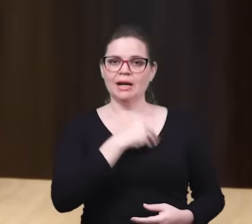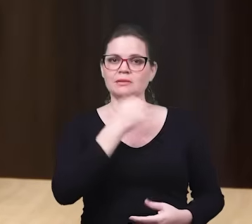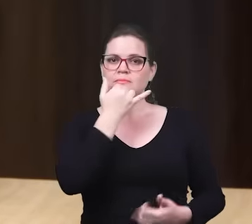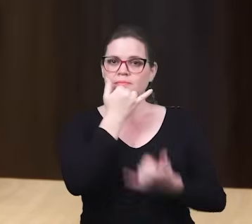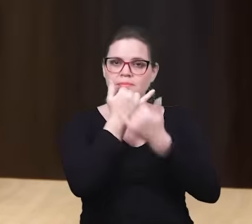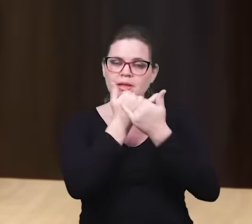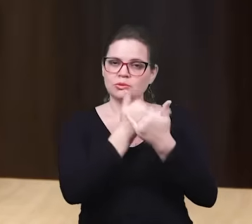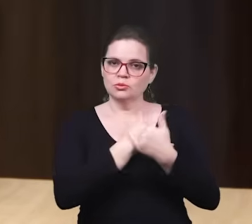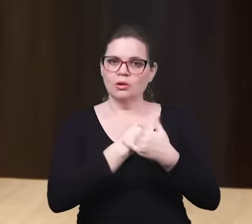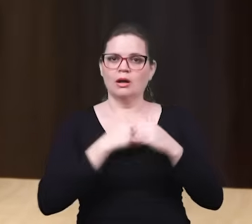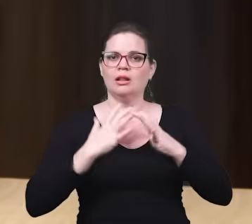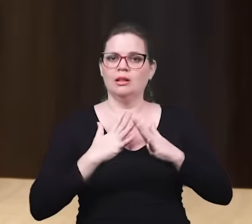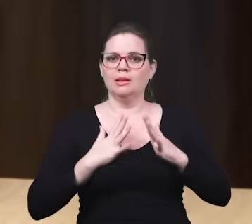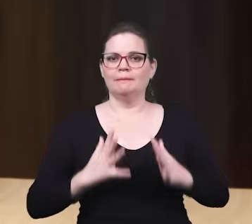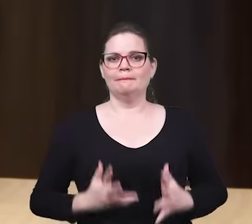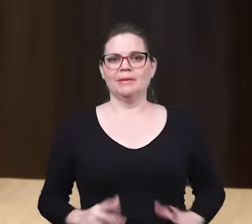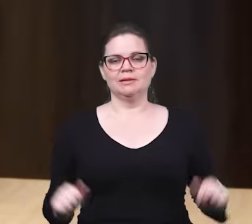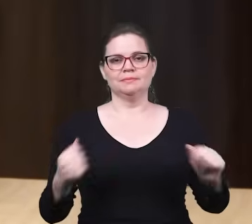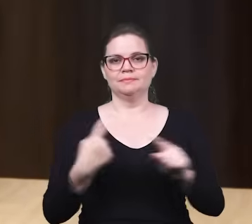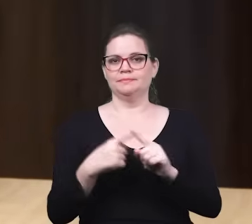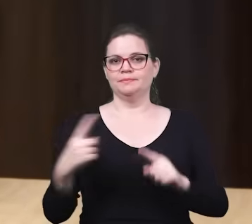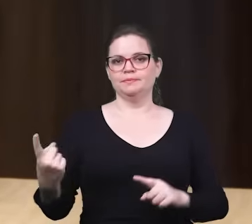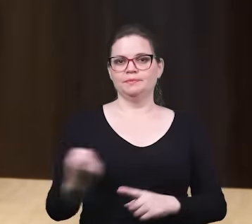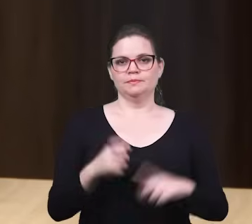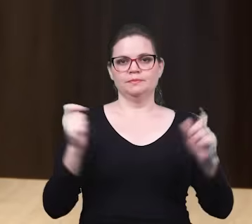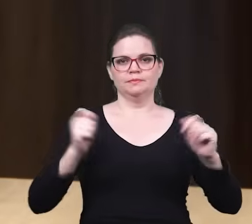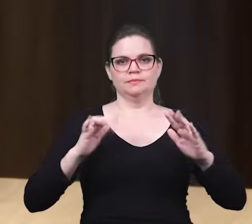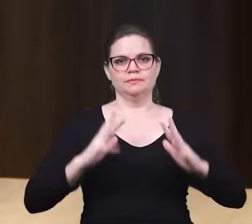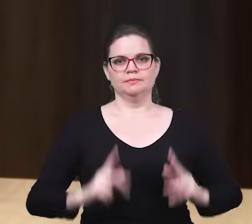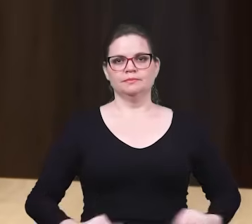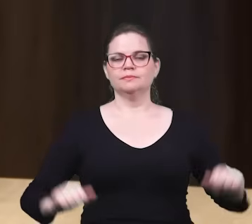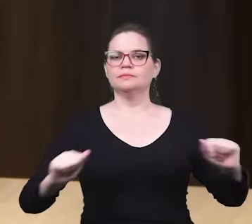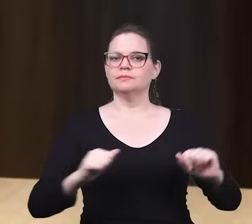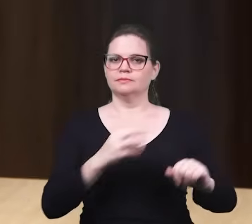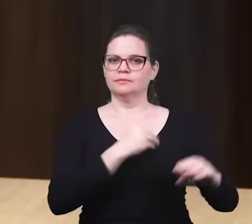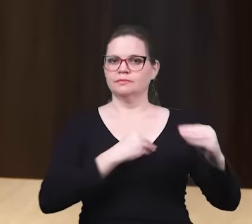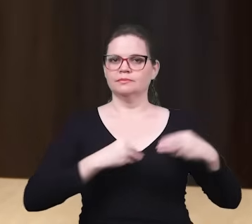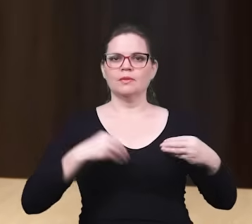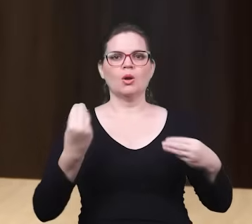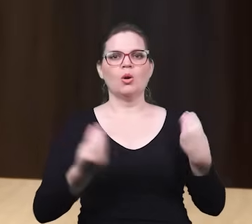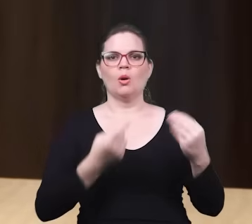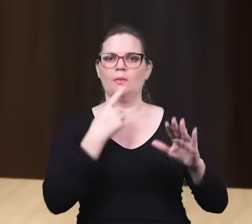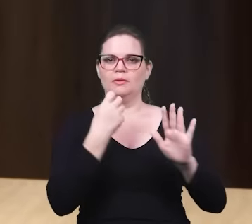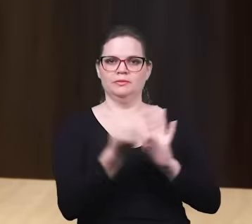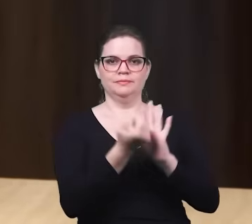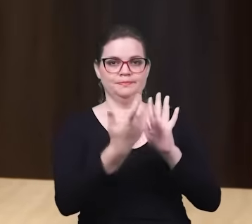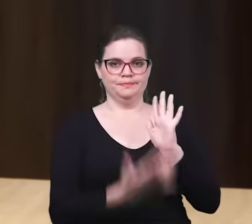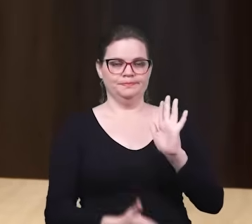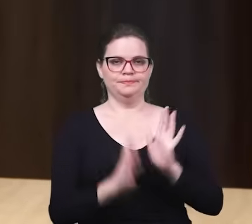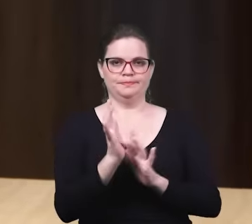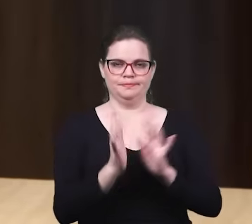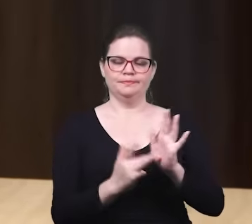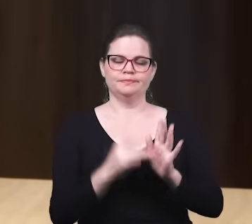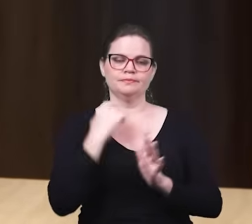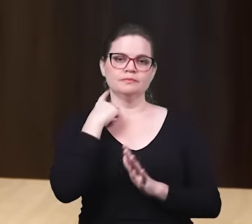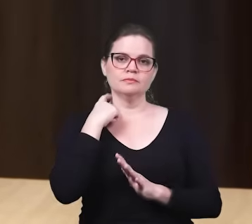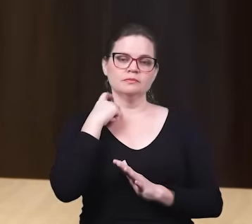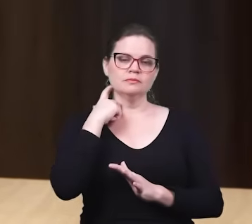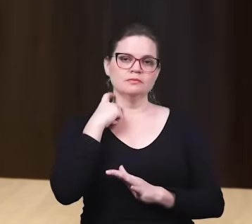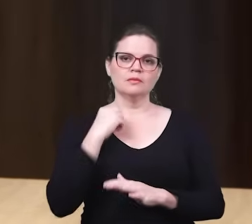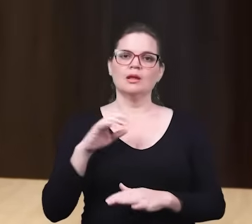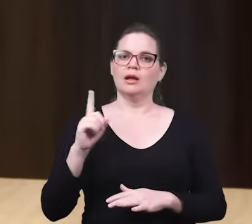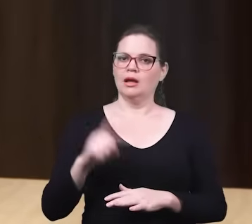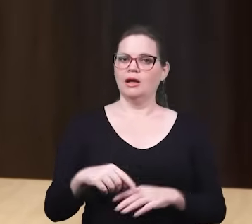de Jesus nos purifica de todo pecado. Então, foi o meio que Deus usou para purificar as